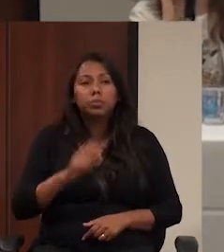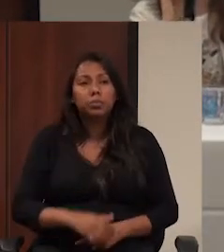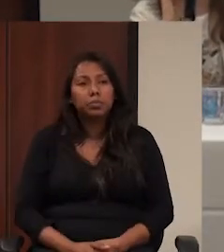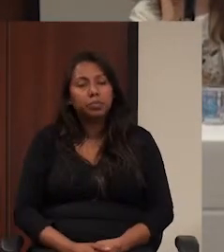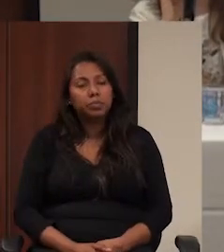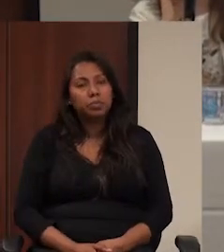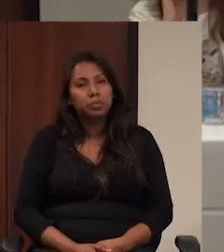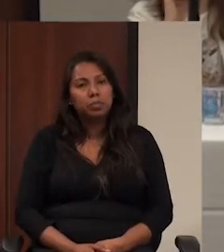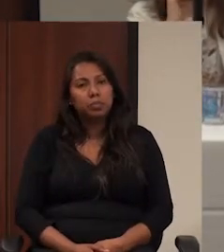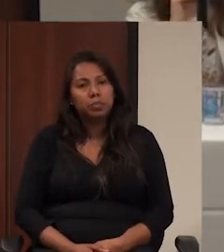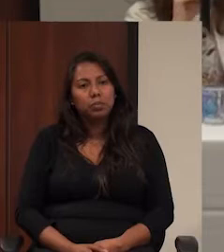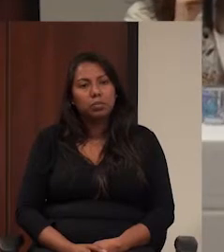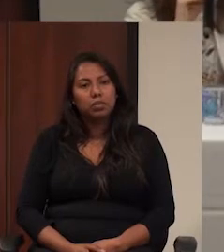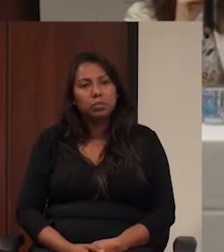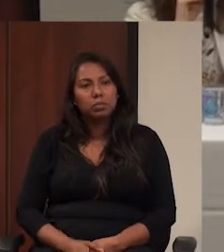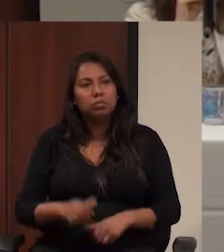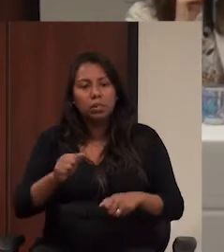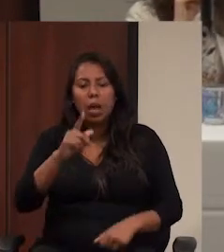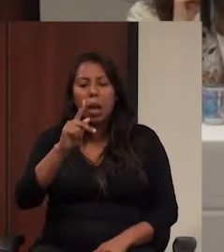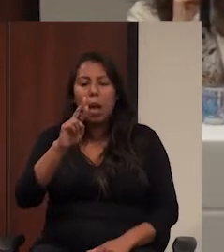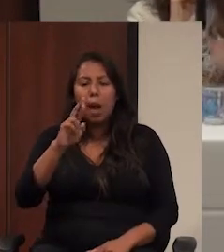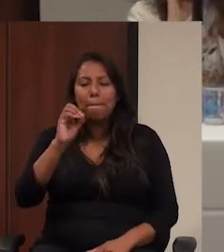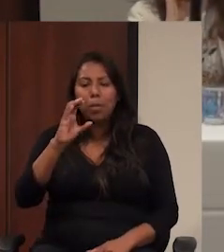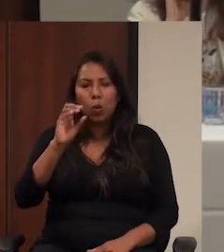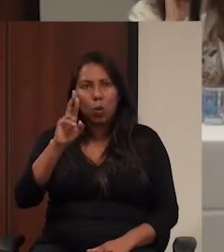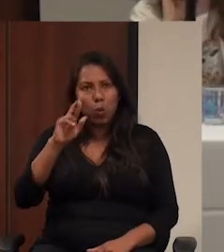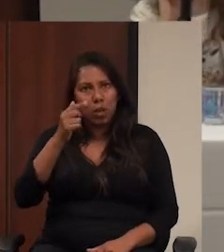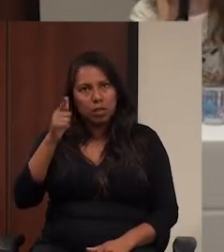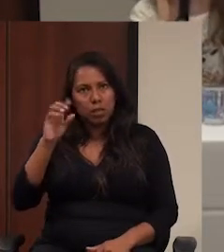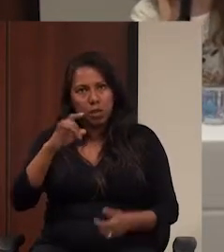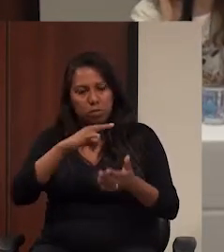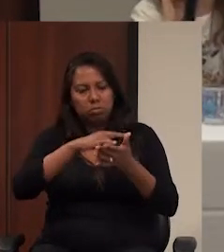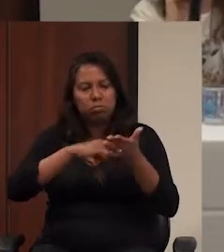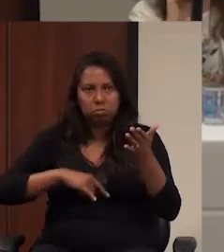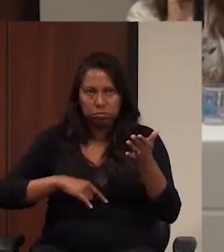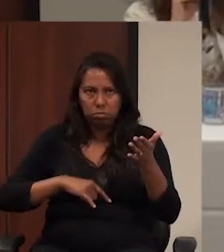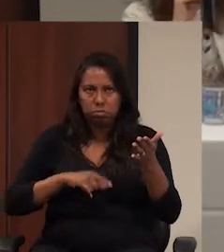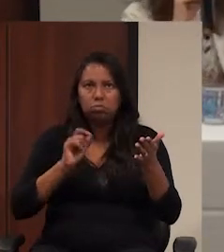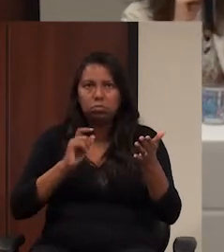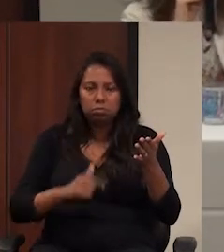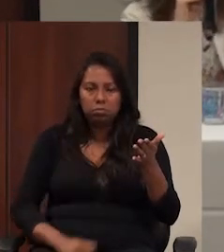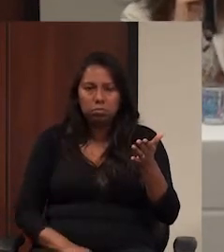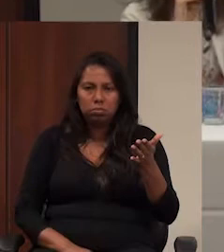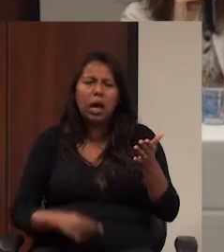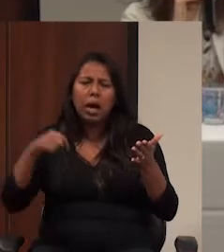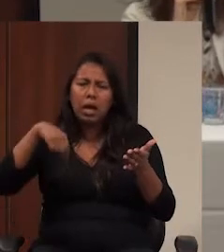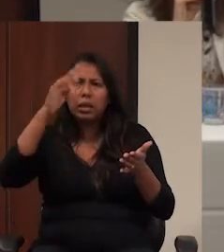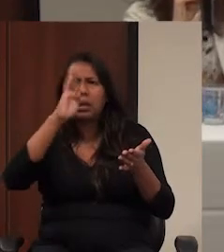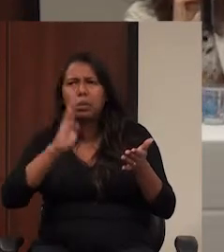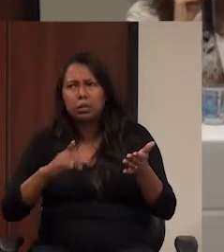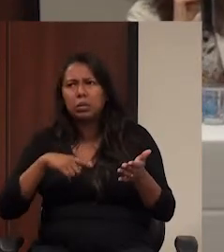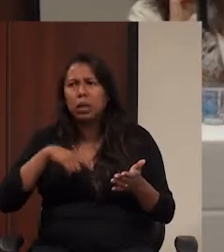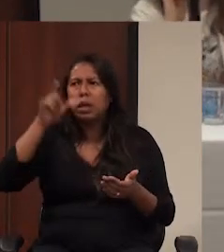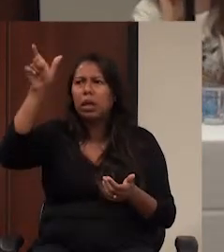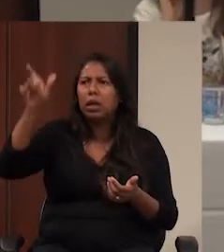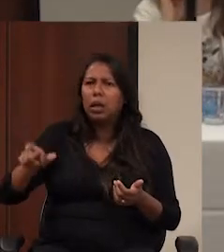concessão de alguns tipos de procuração. Claro que aqui no Brasil a gente tem a figura do procurador, do mandatário, das